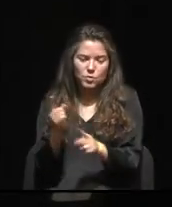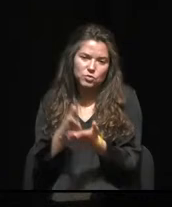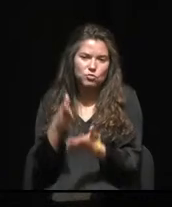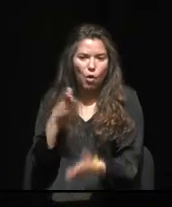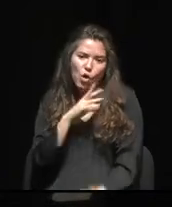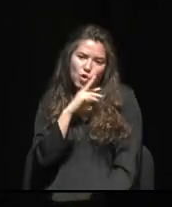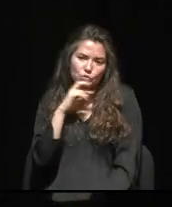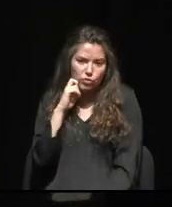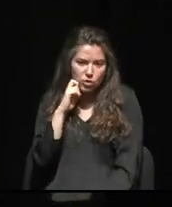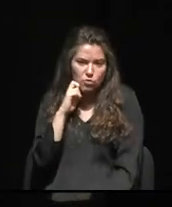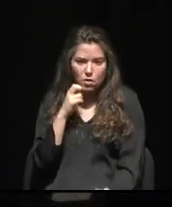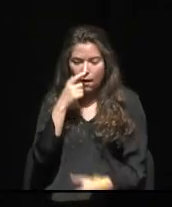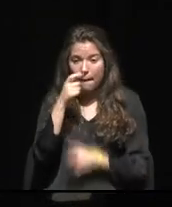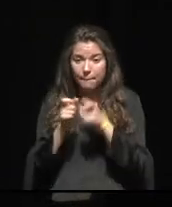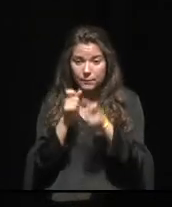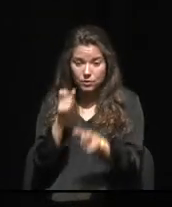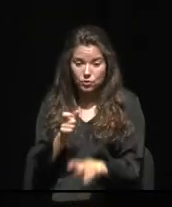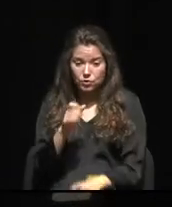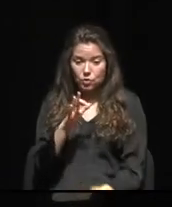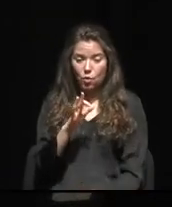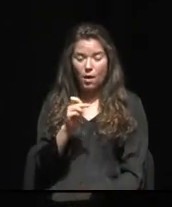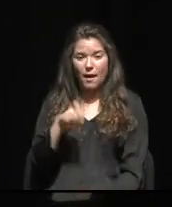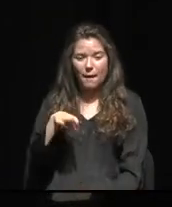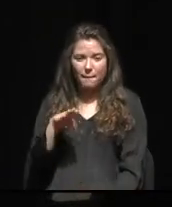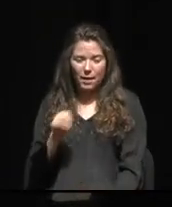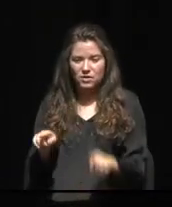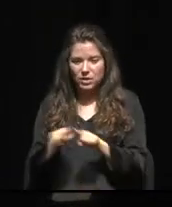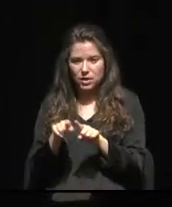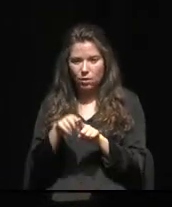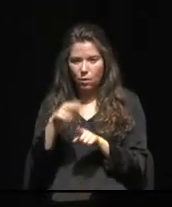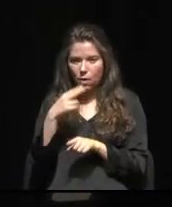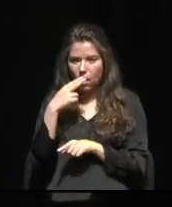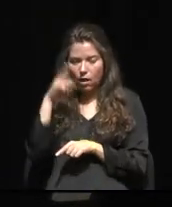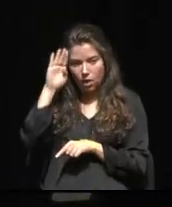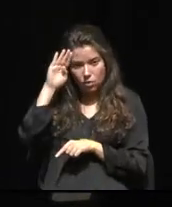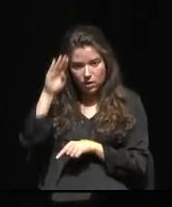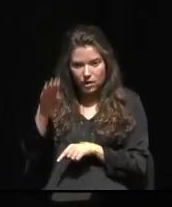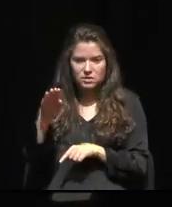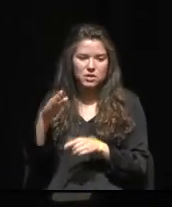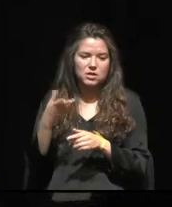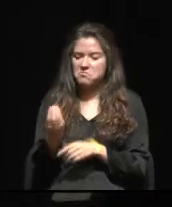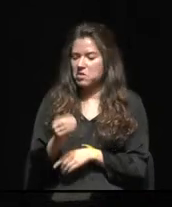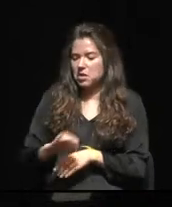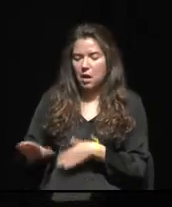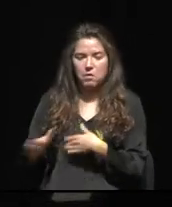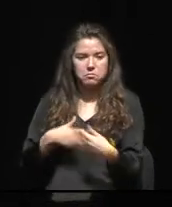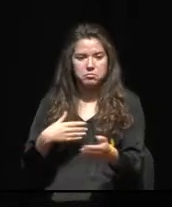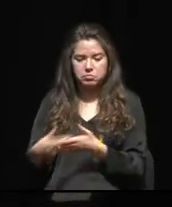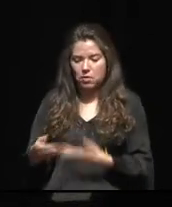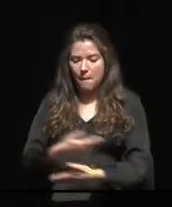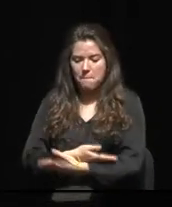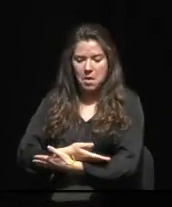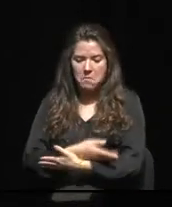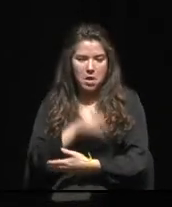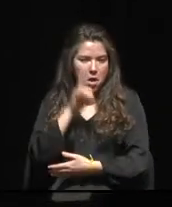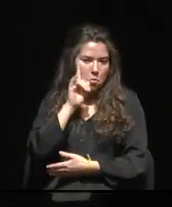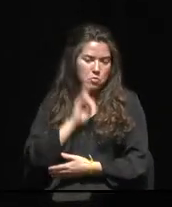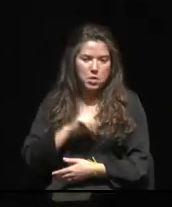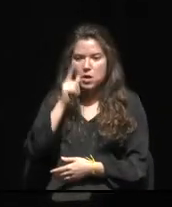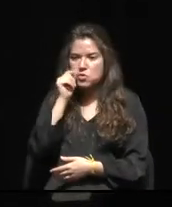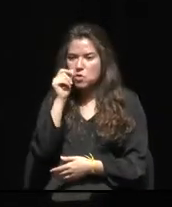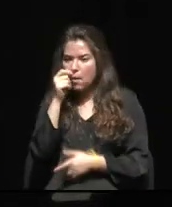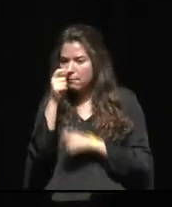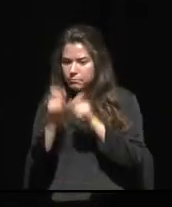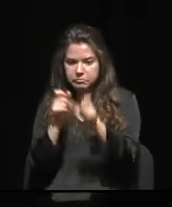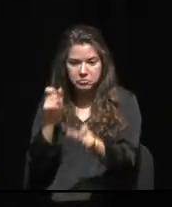judeus pessoas que o h mais tal como os nazis não considera que sejam crianças bebés mulheres homens